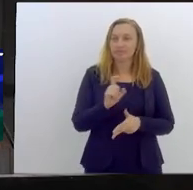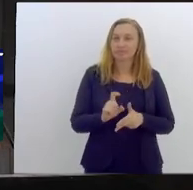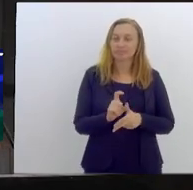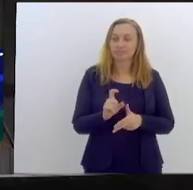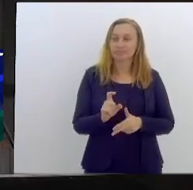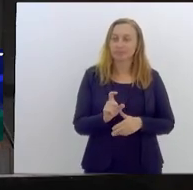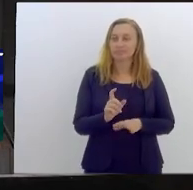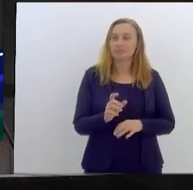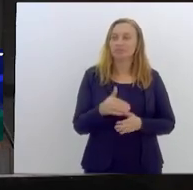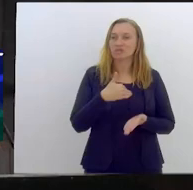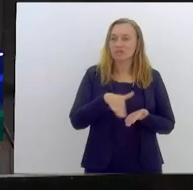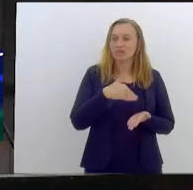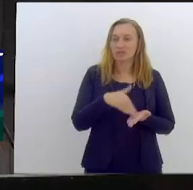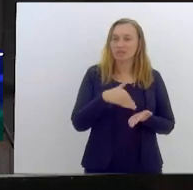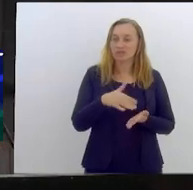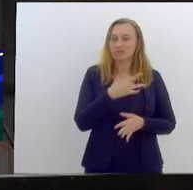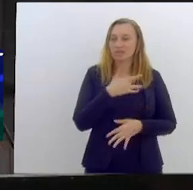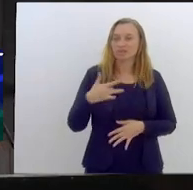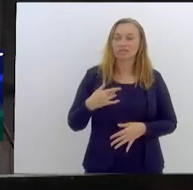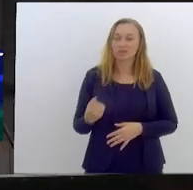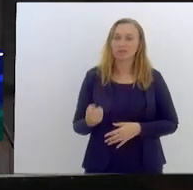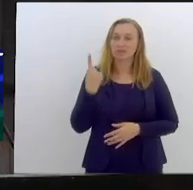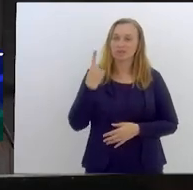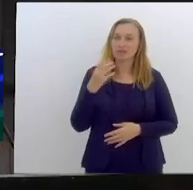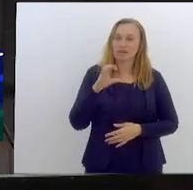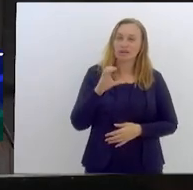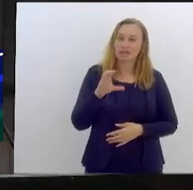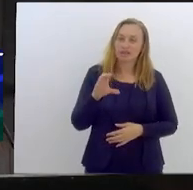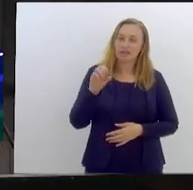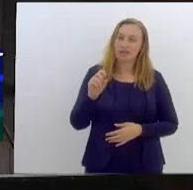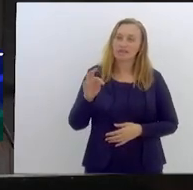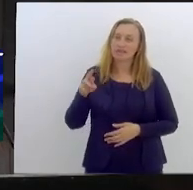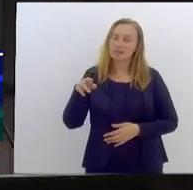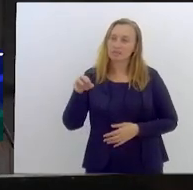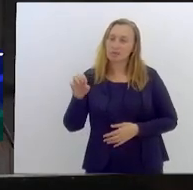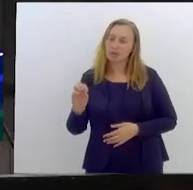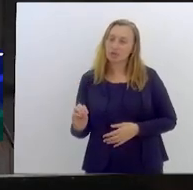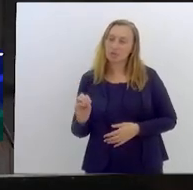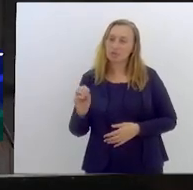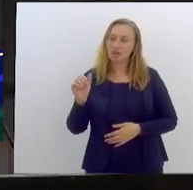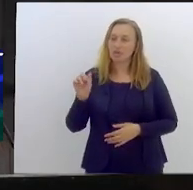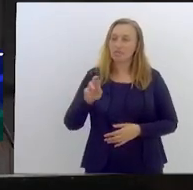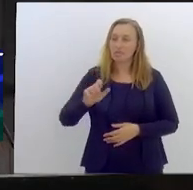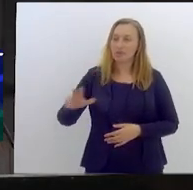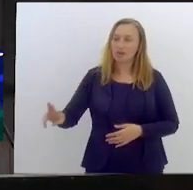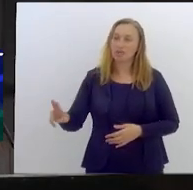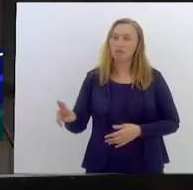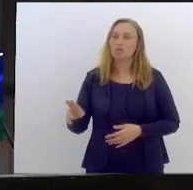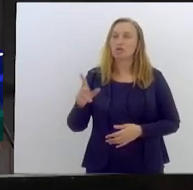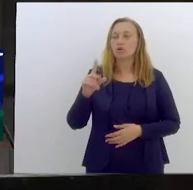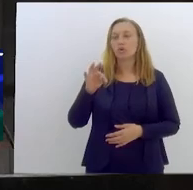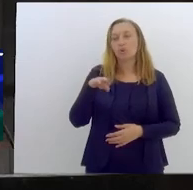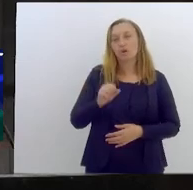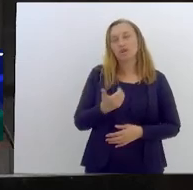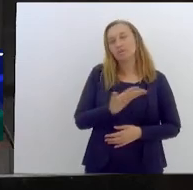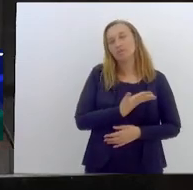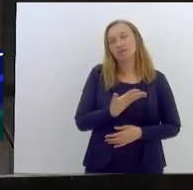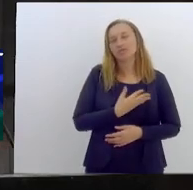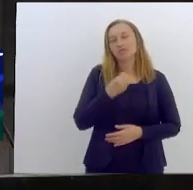Saúde do município de Casimiro de Abreu, meu amigo querido Lucas. Seja bem-vindo à